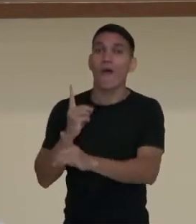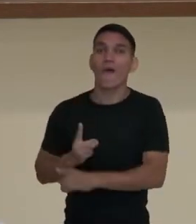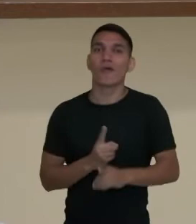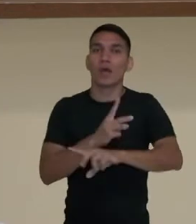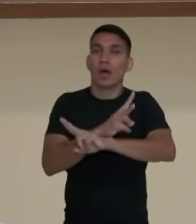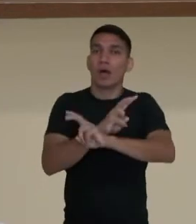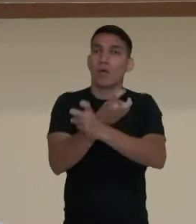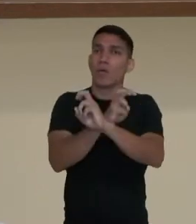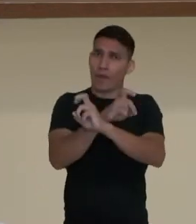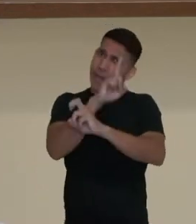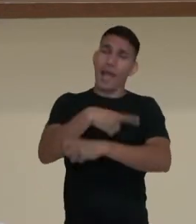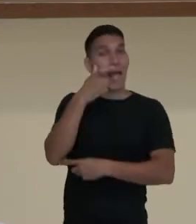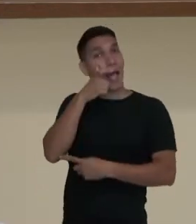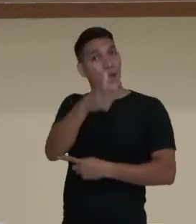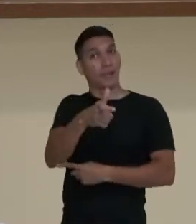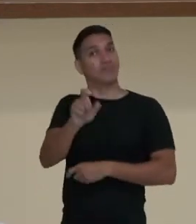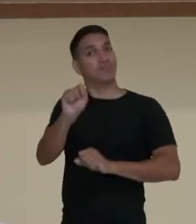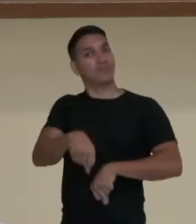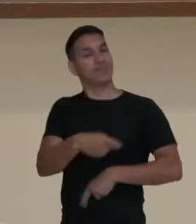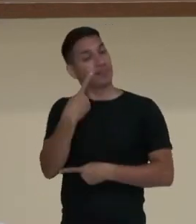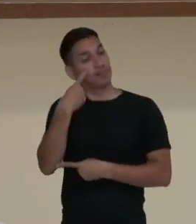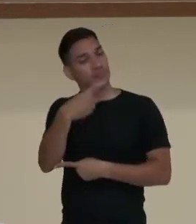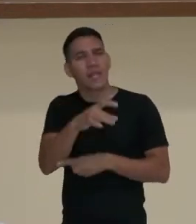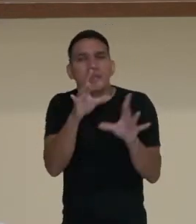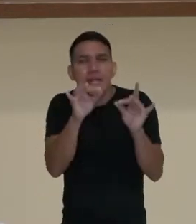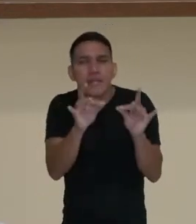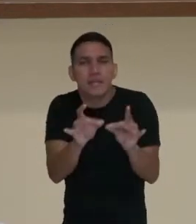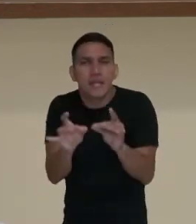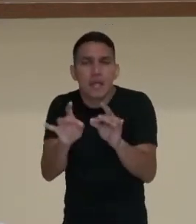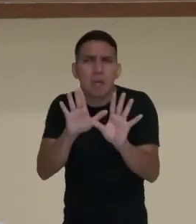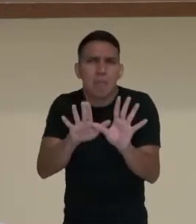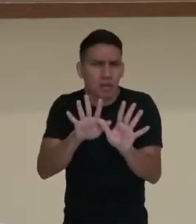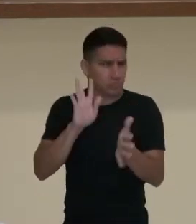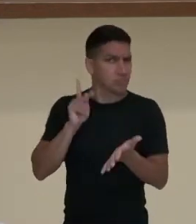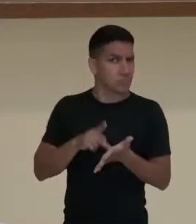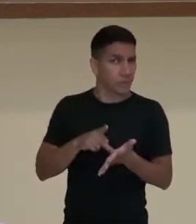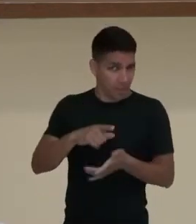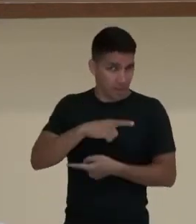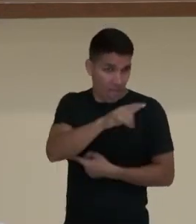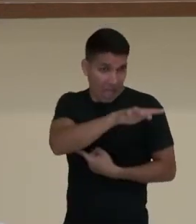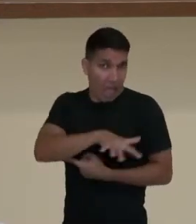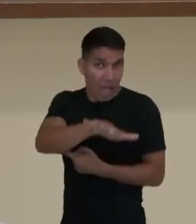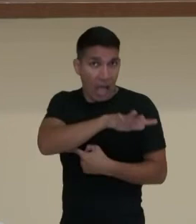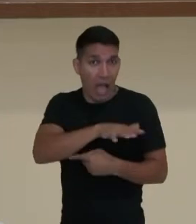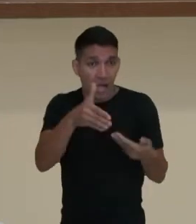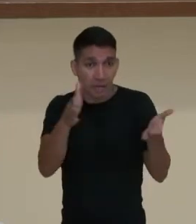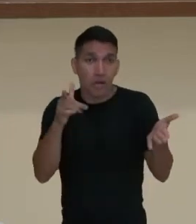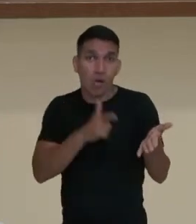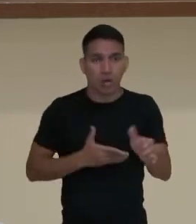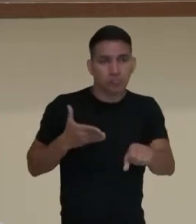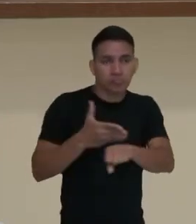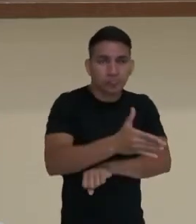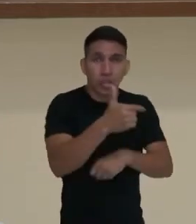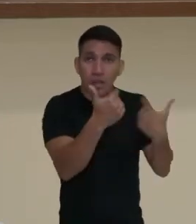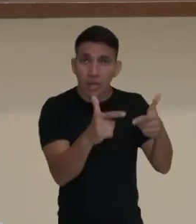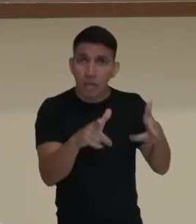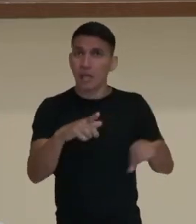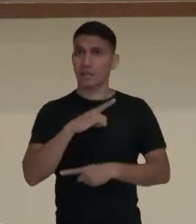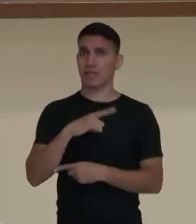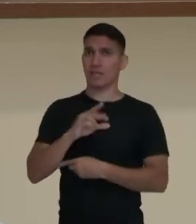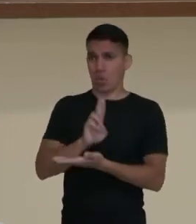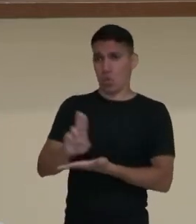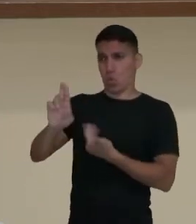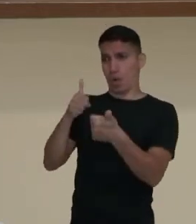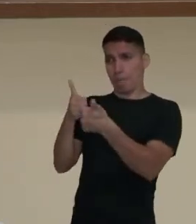É um trabalho interessante, um trabalho minucioso. Mas será que tem campo? Será que tem universidade